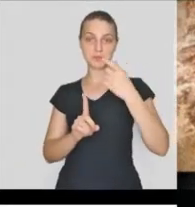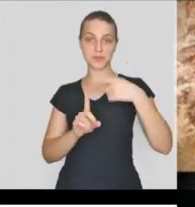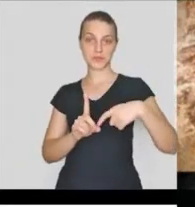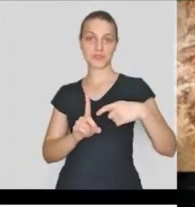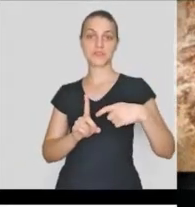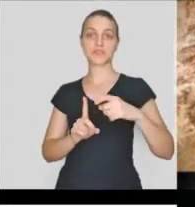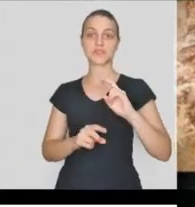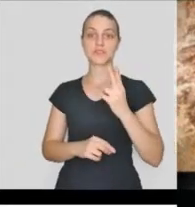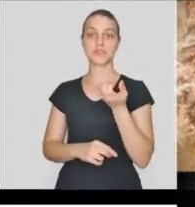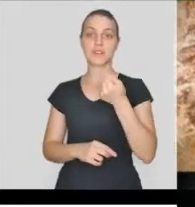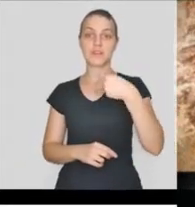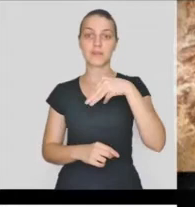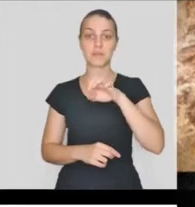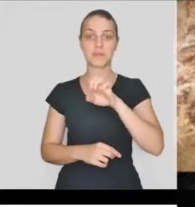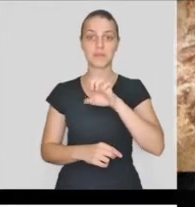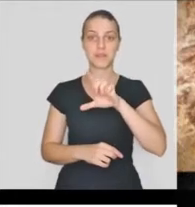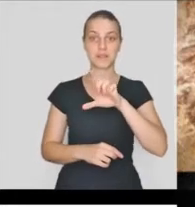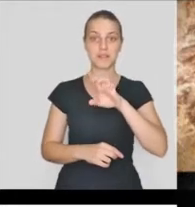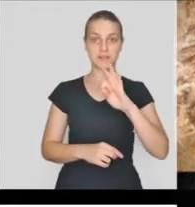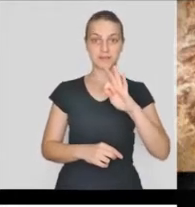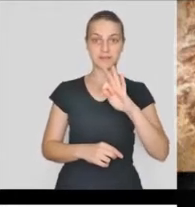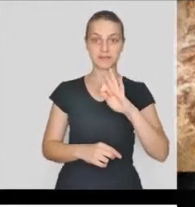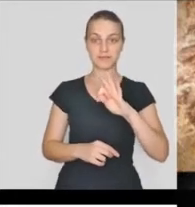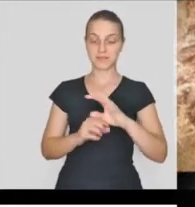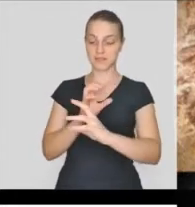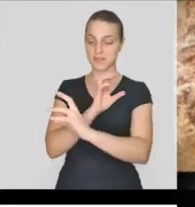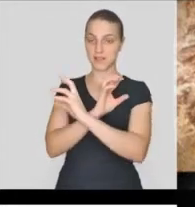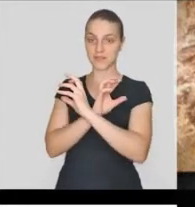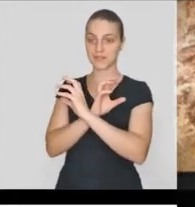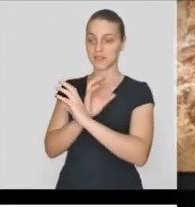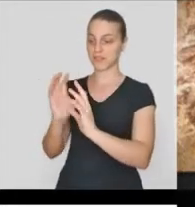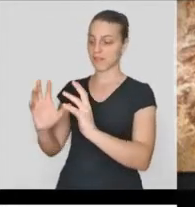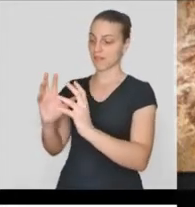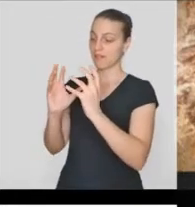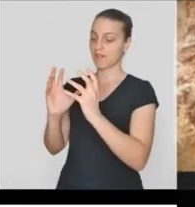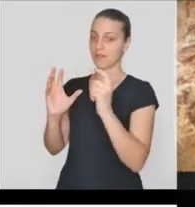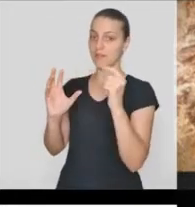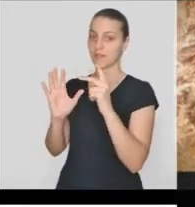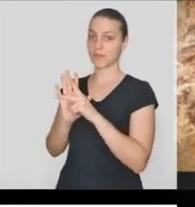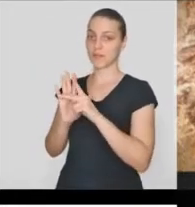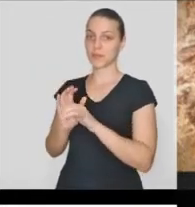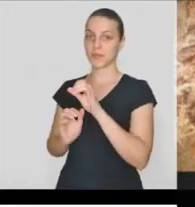Yorick. E a nossa ênfase hoje vai ser na dança,